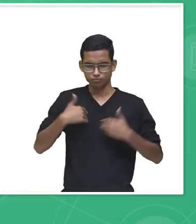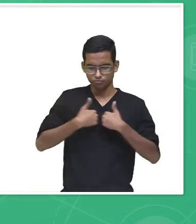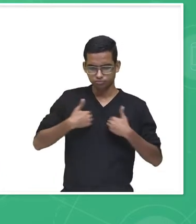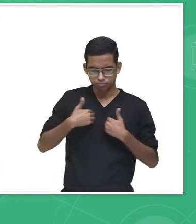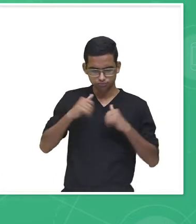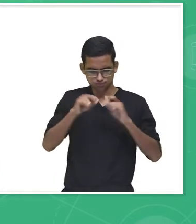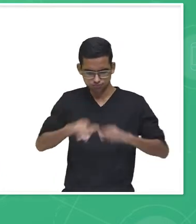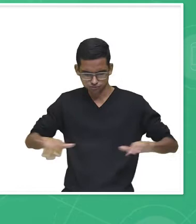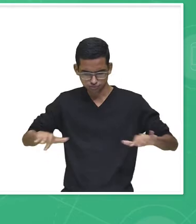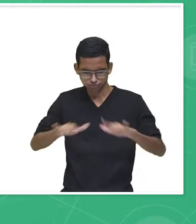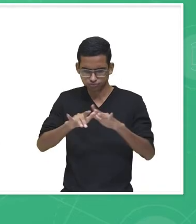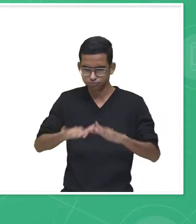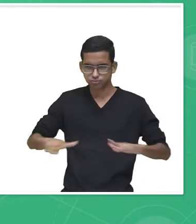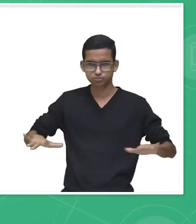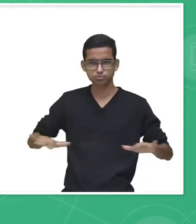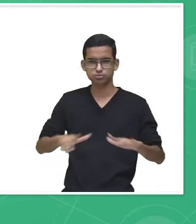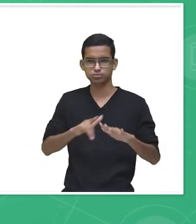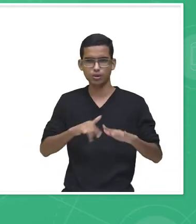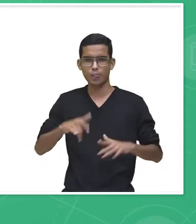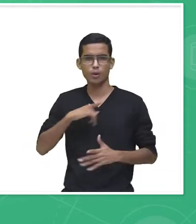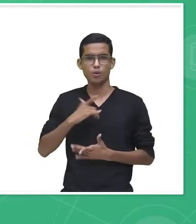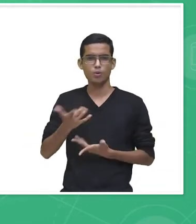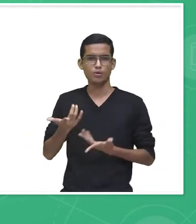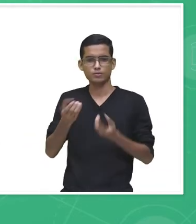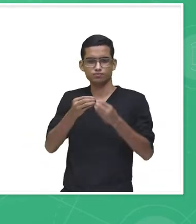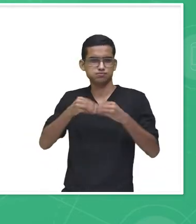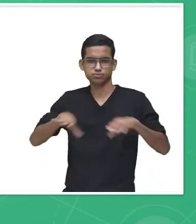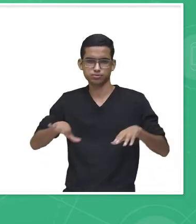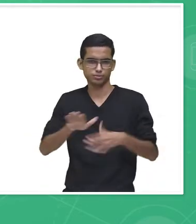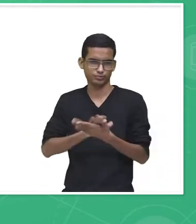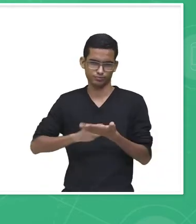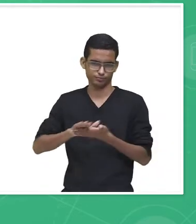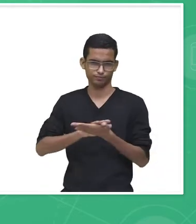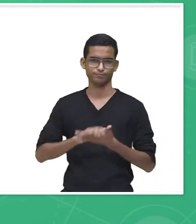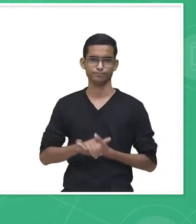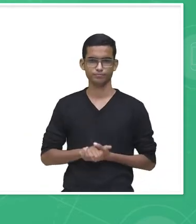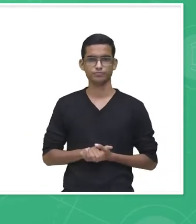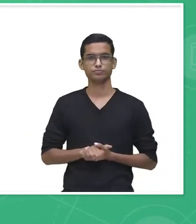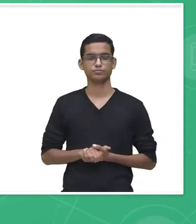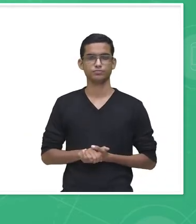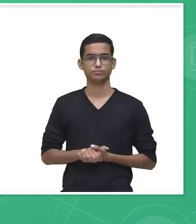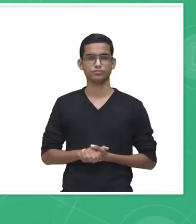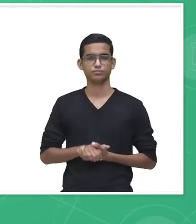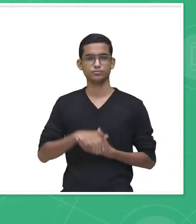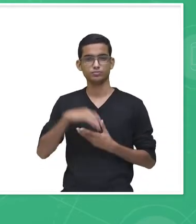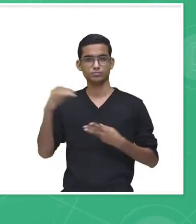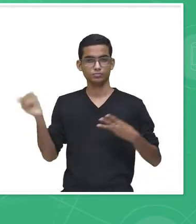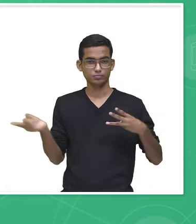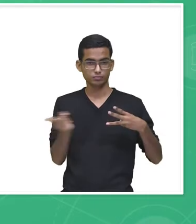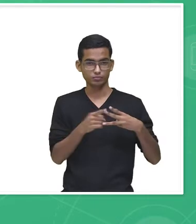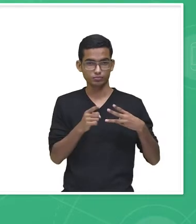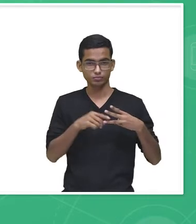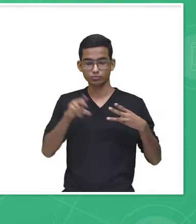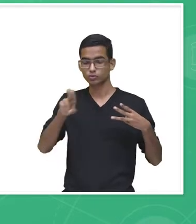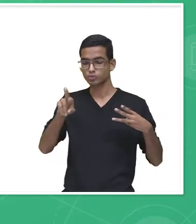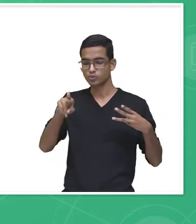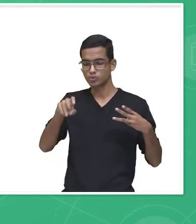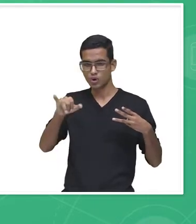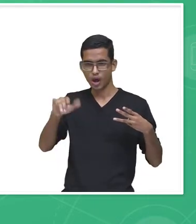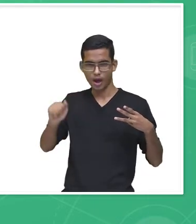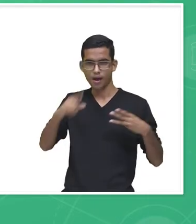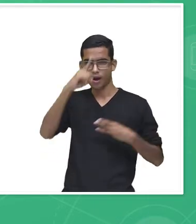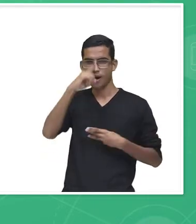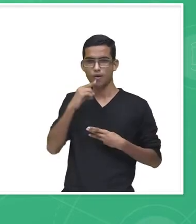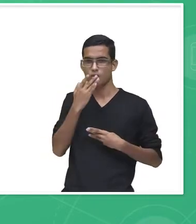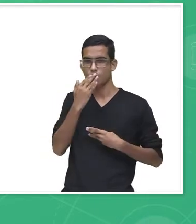ambiente Aquático ela já vai se dissolvendo tá bom e a ureia ela tem média toxicidade e